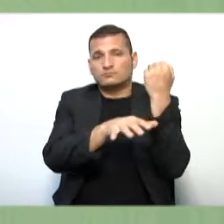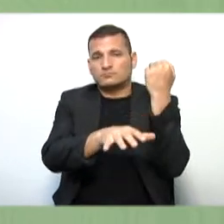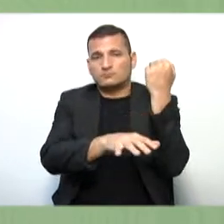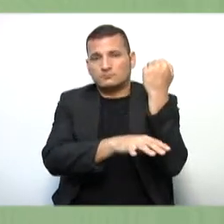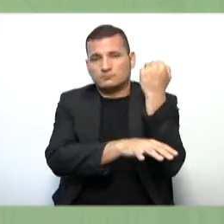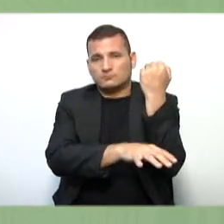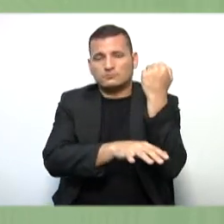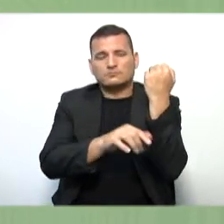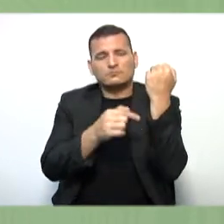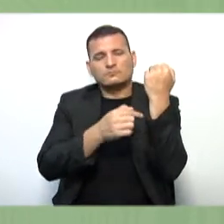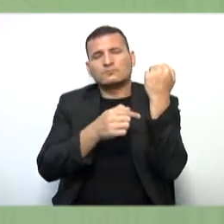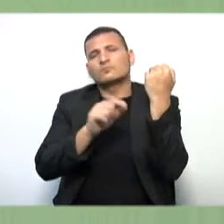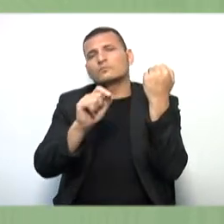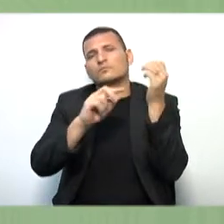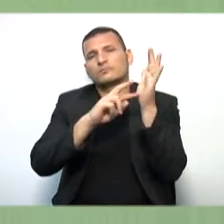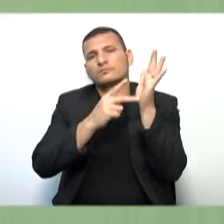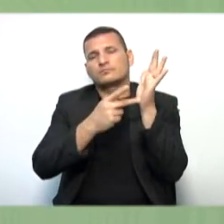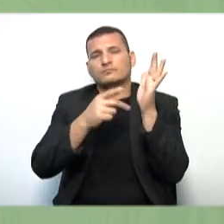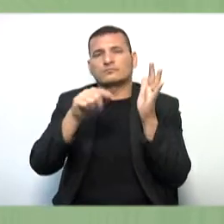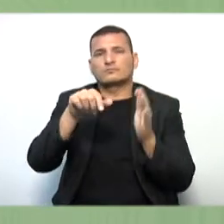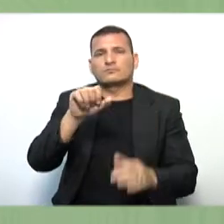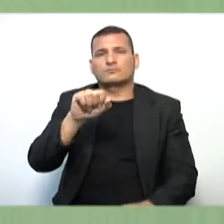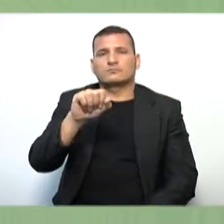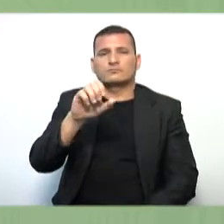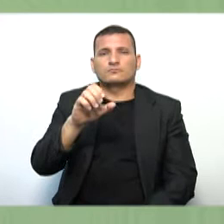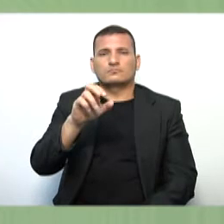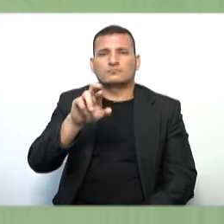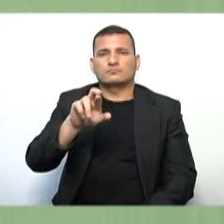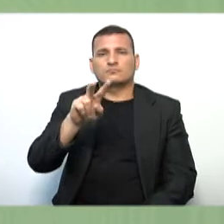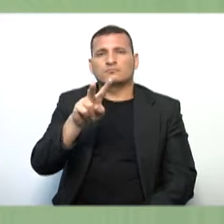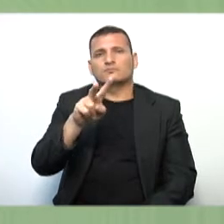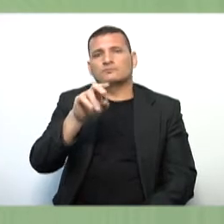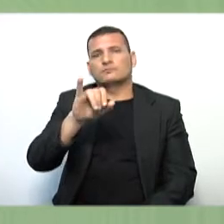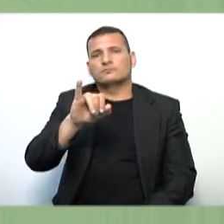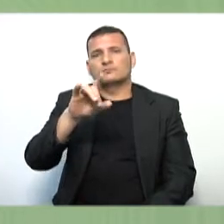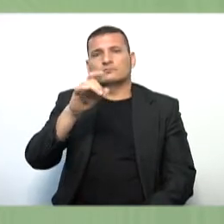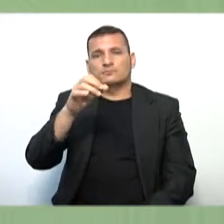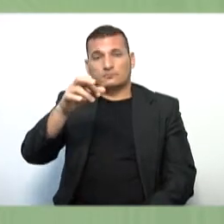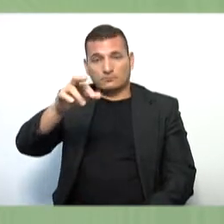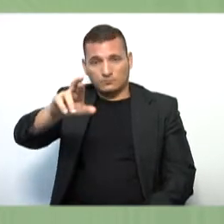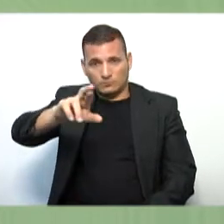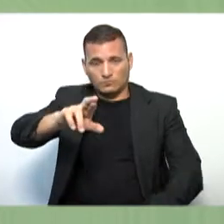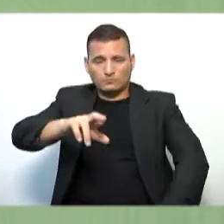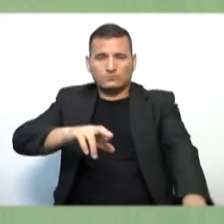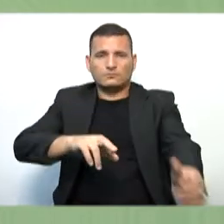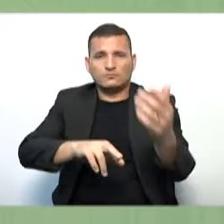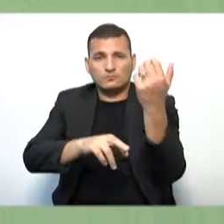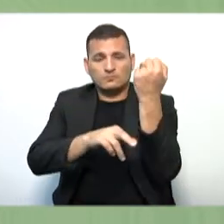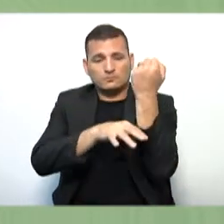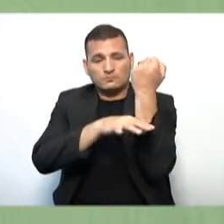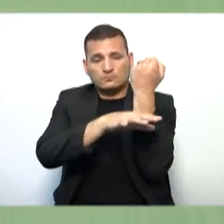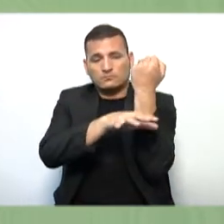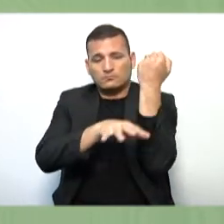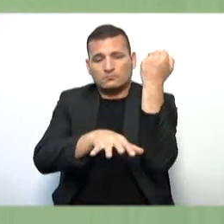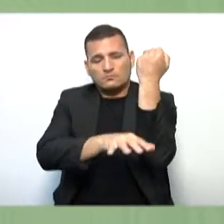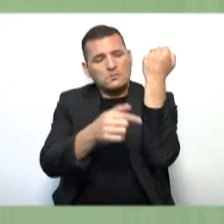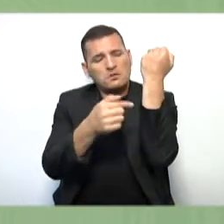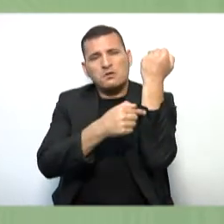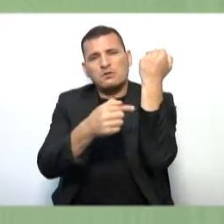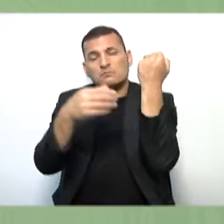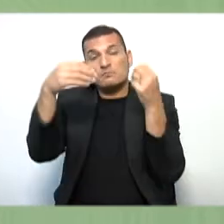é algo? Servidor é o que serve algo, ou seja, ele está provendo algum tipo de serviço,